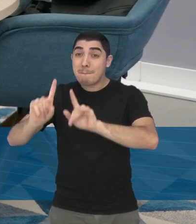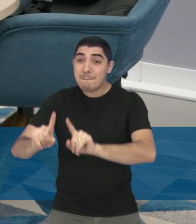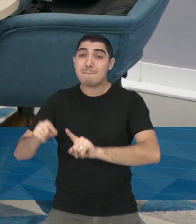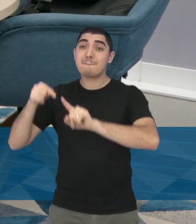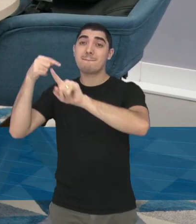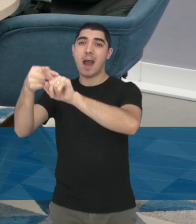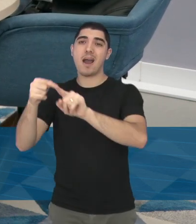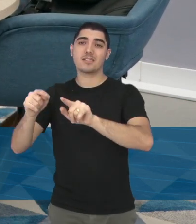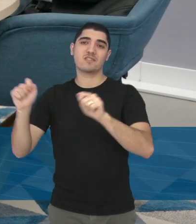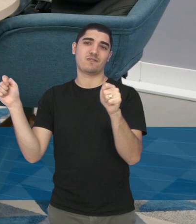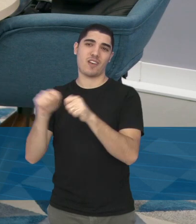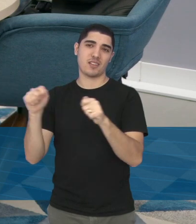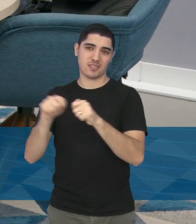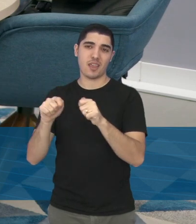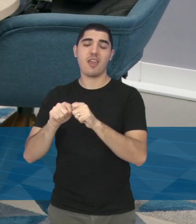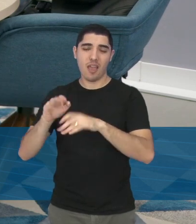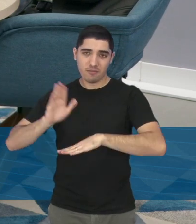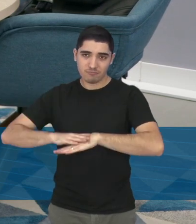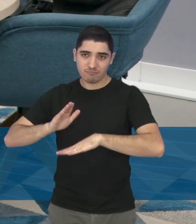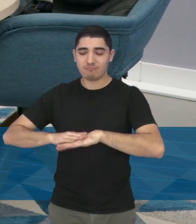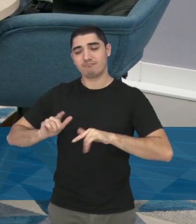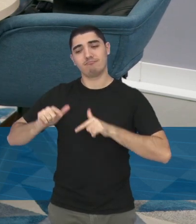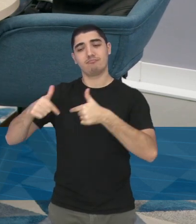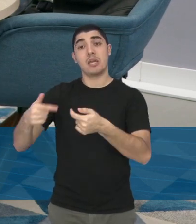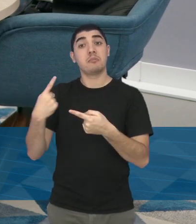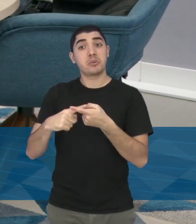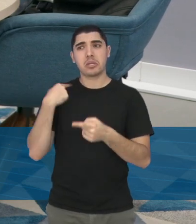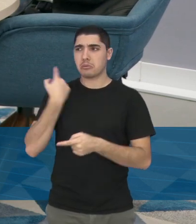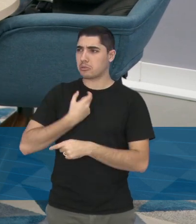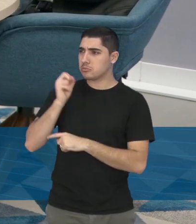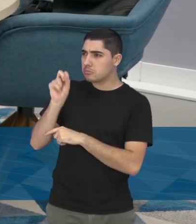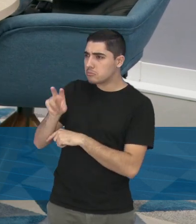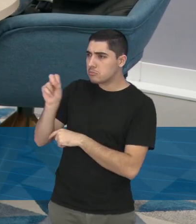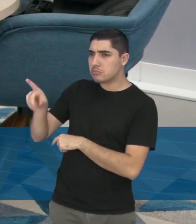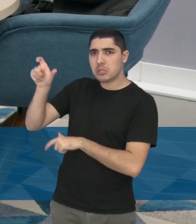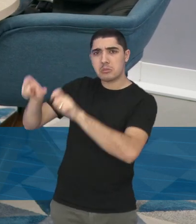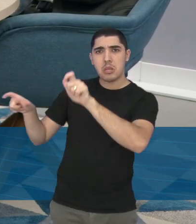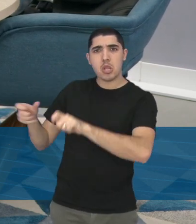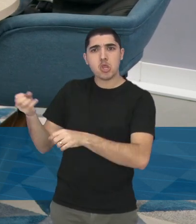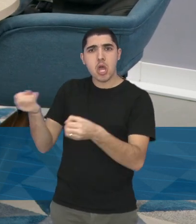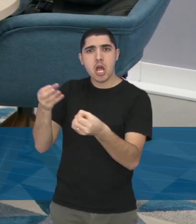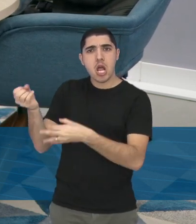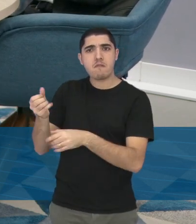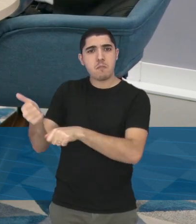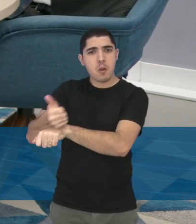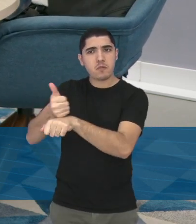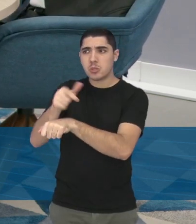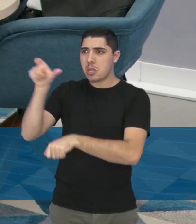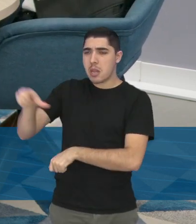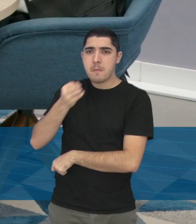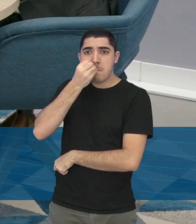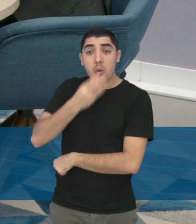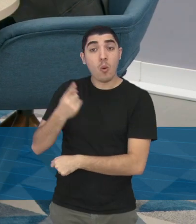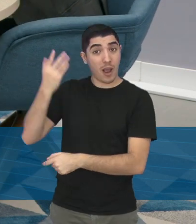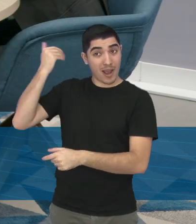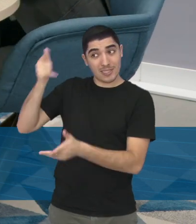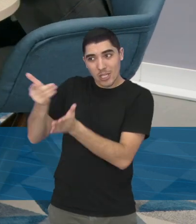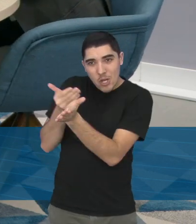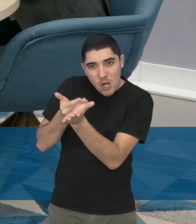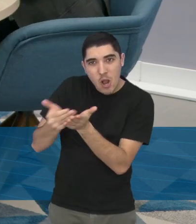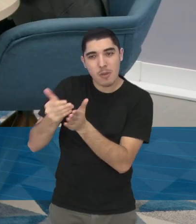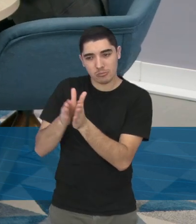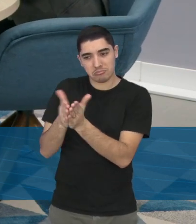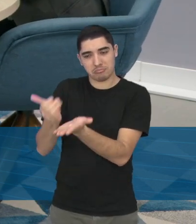né? Justamente por esses parâmetros. Quantos bons profissionais, novos bons profissionais, que já começaram com uma CLT assinada,